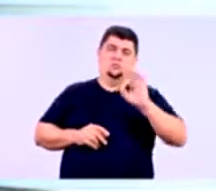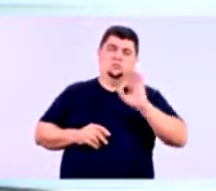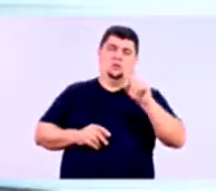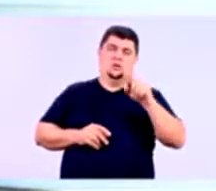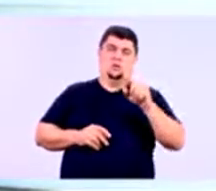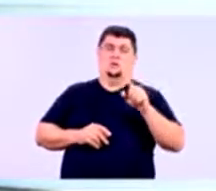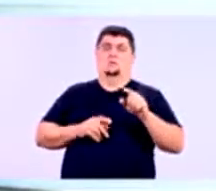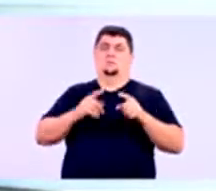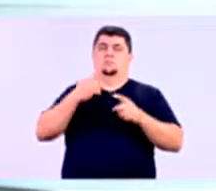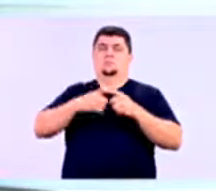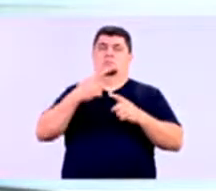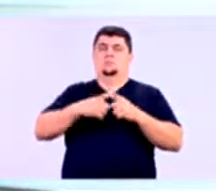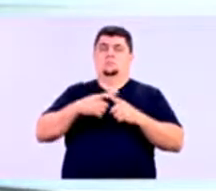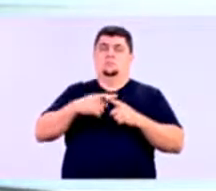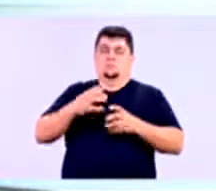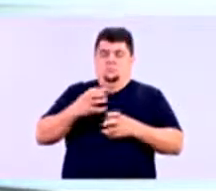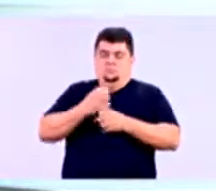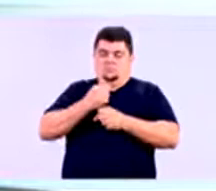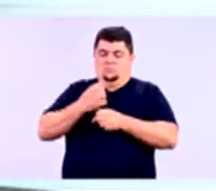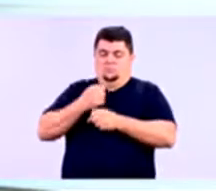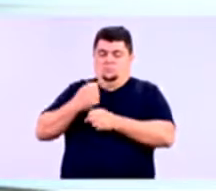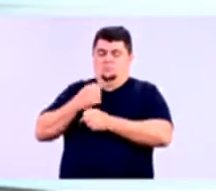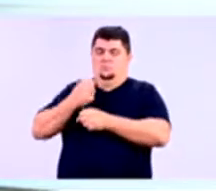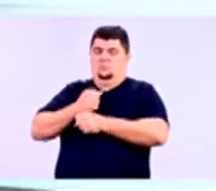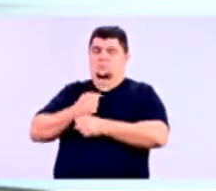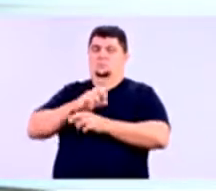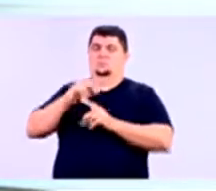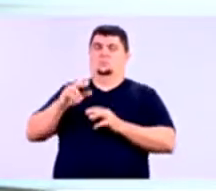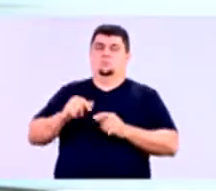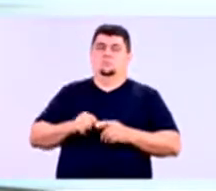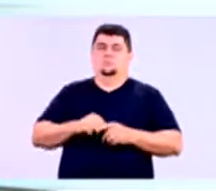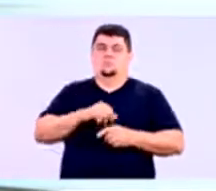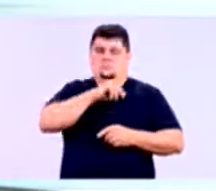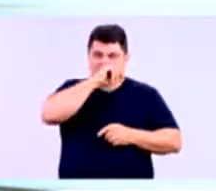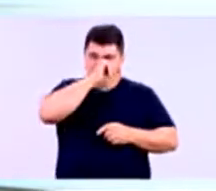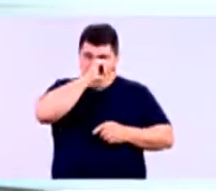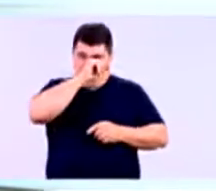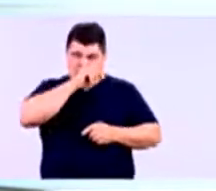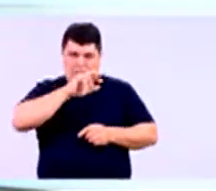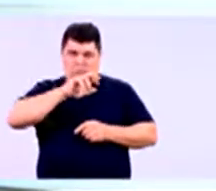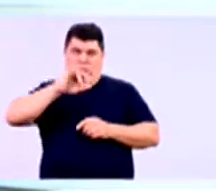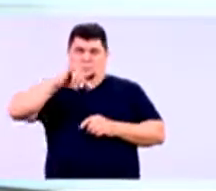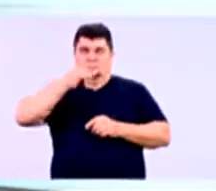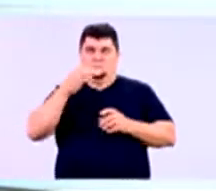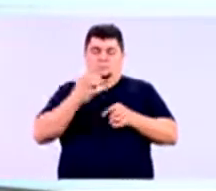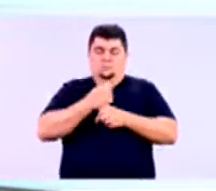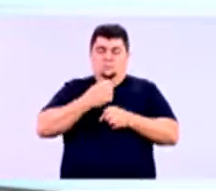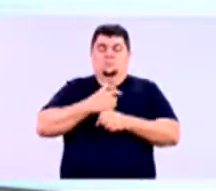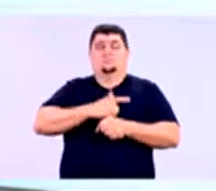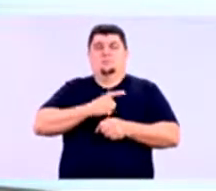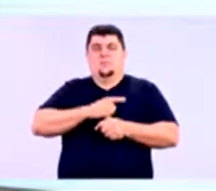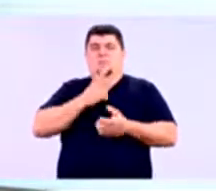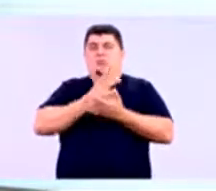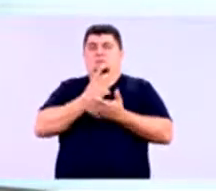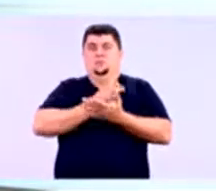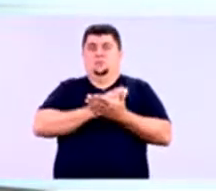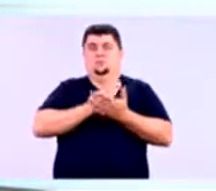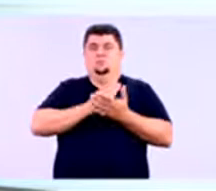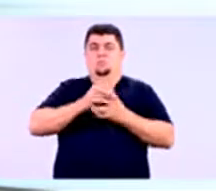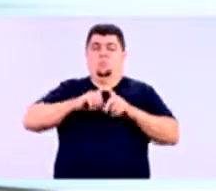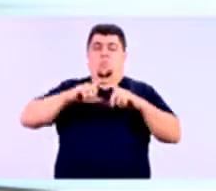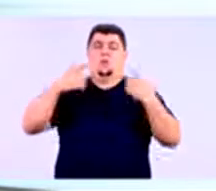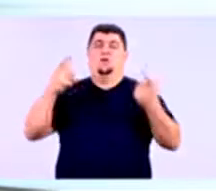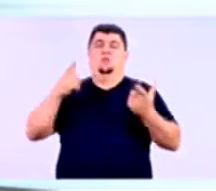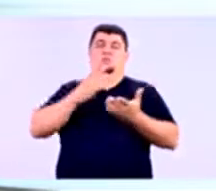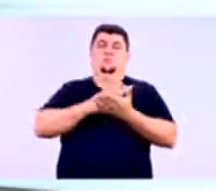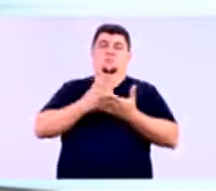acarreta devido à capitalização de juros sobre juros. Por isso que em juros compostos, você sempre vai ter um montante maior a